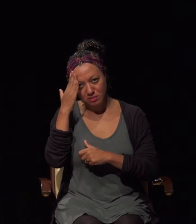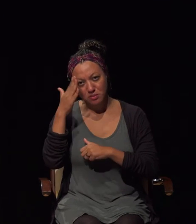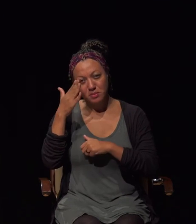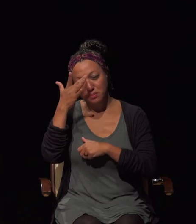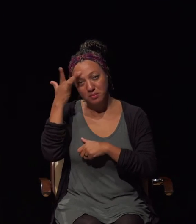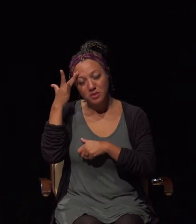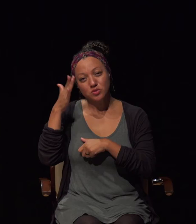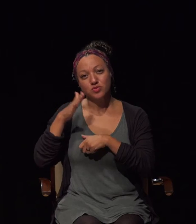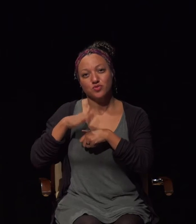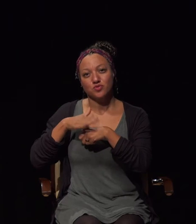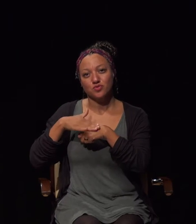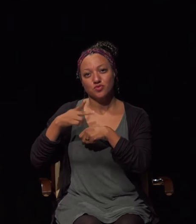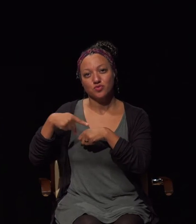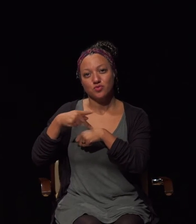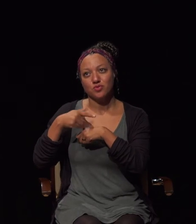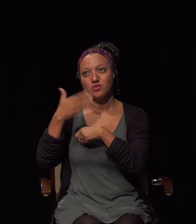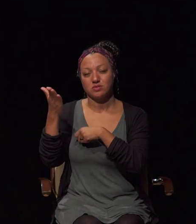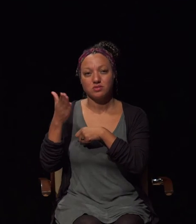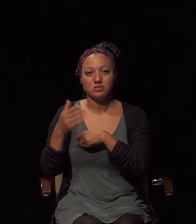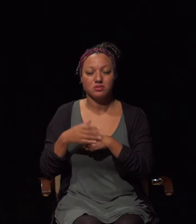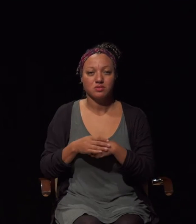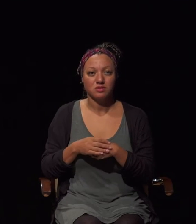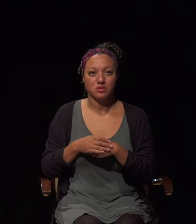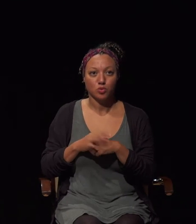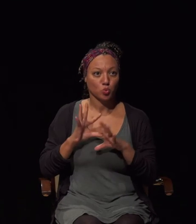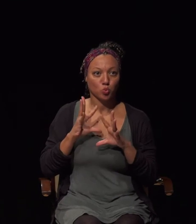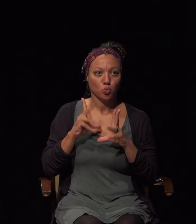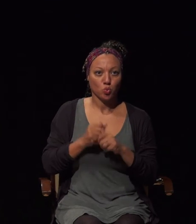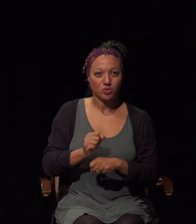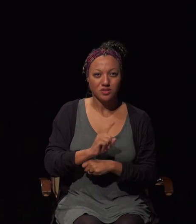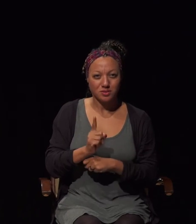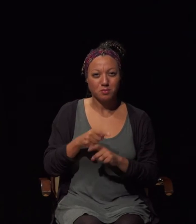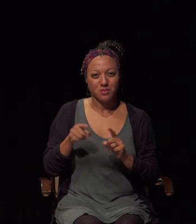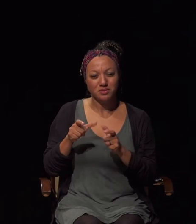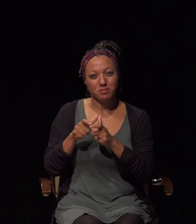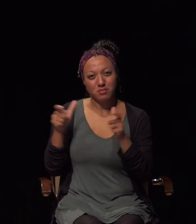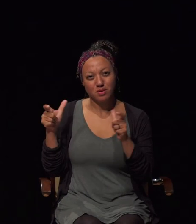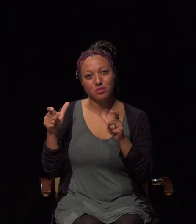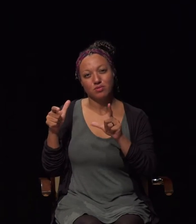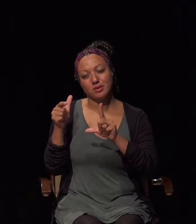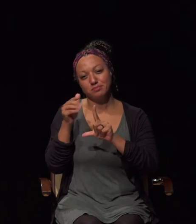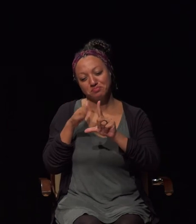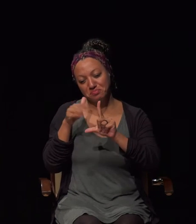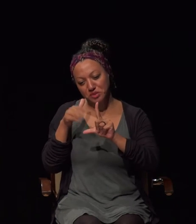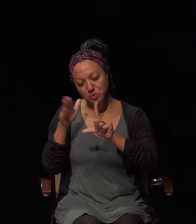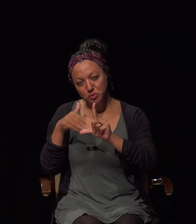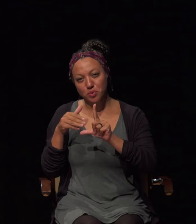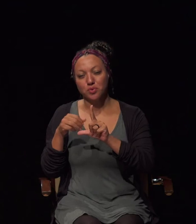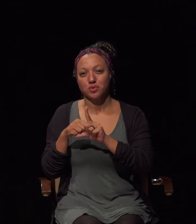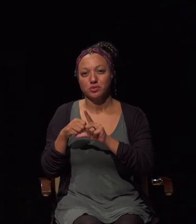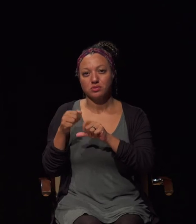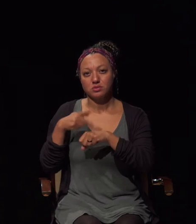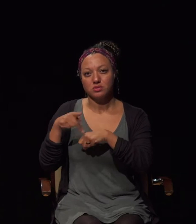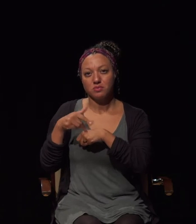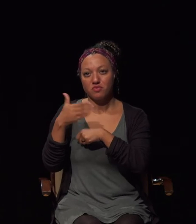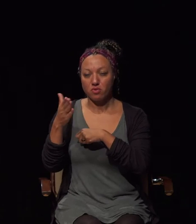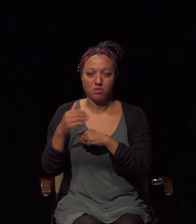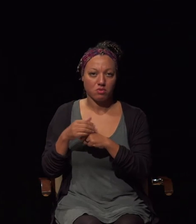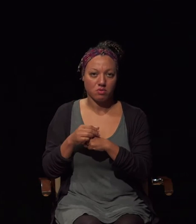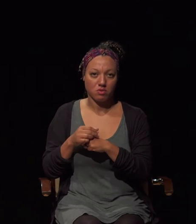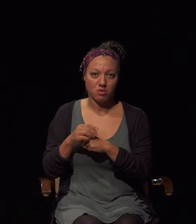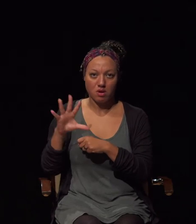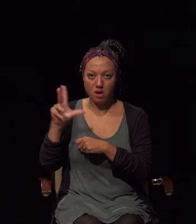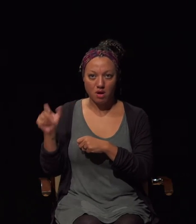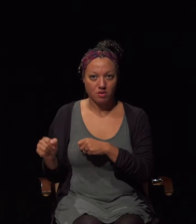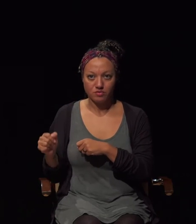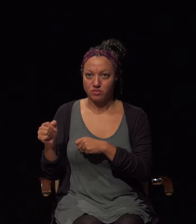estrangeiros não na sua totalidade Mas enfim por pintores ilustradores que não faziam parte nem das Nações africanas que